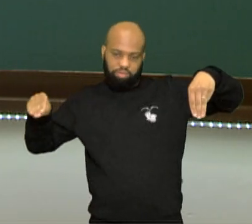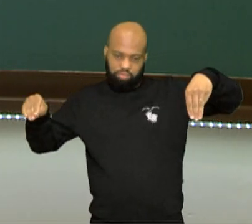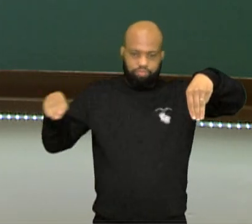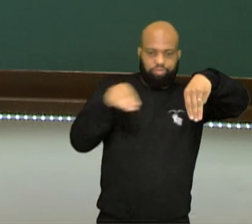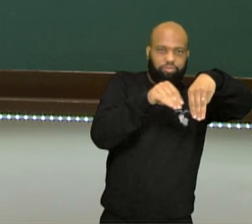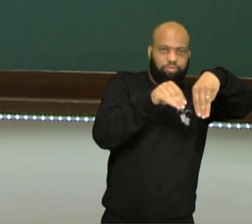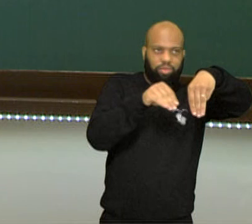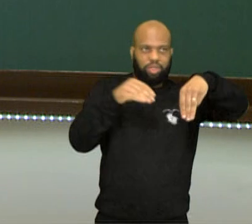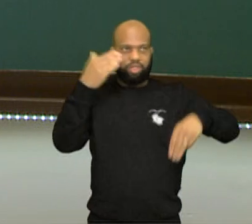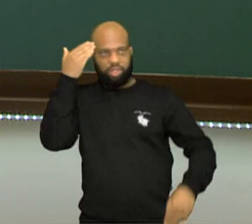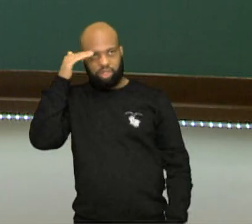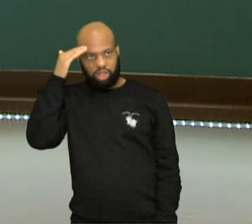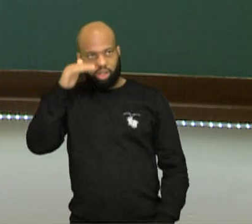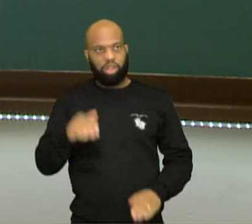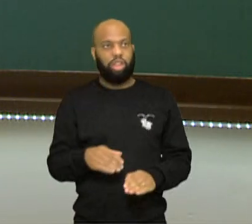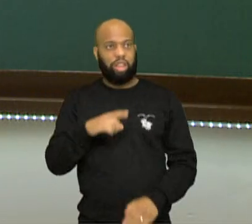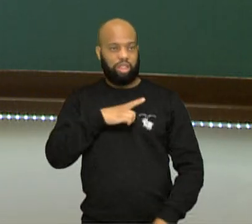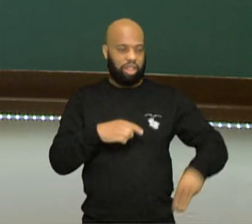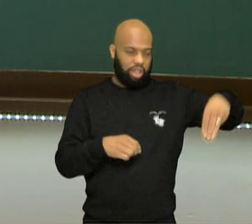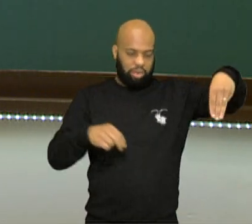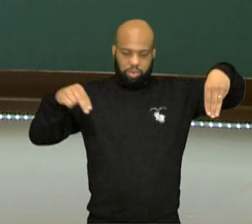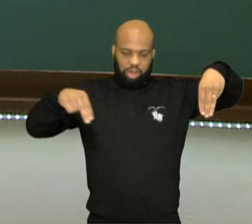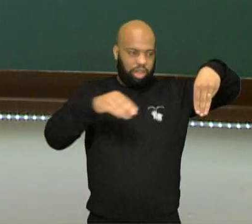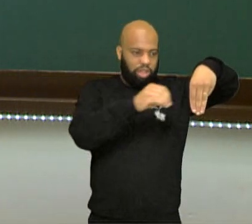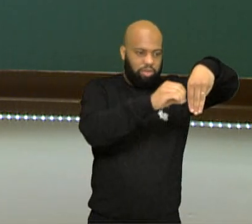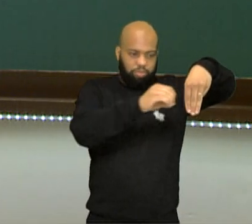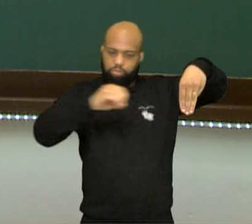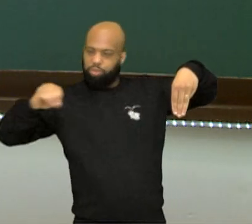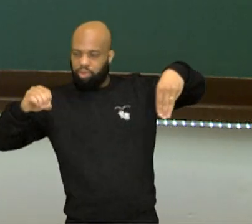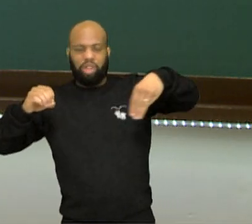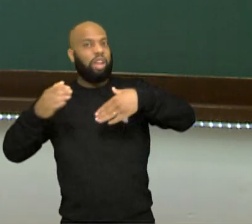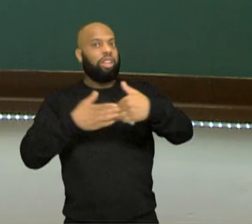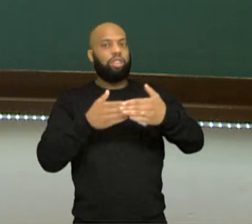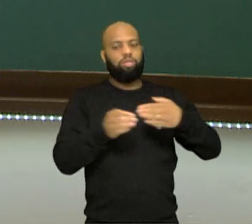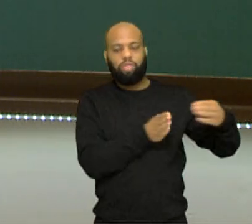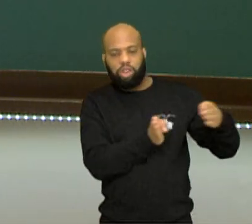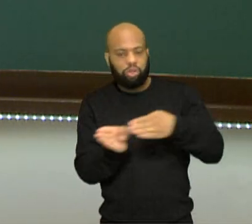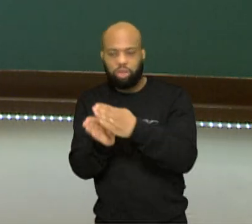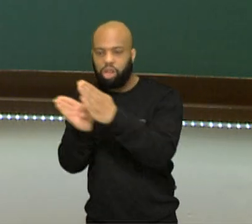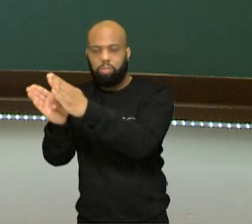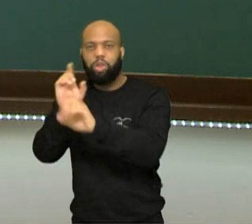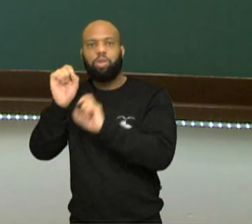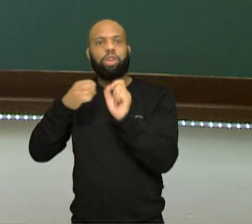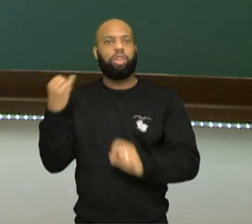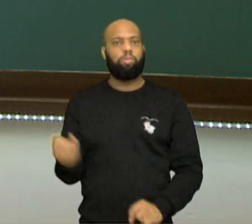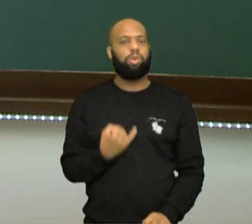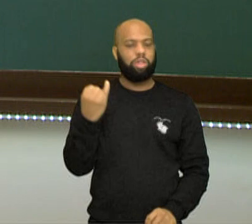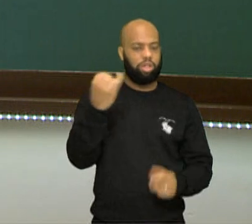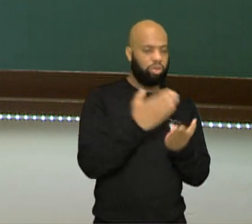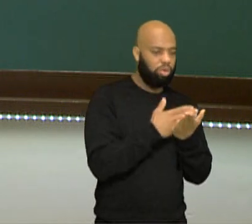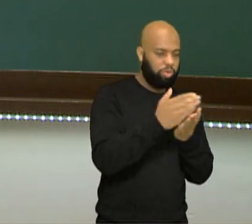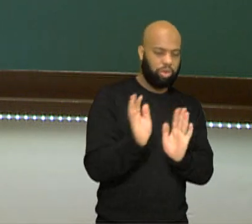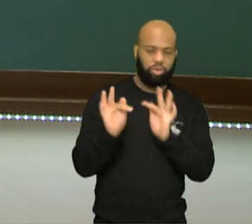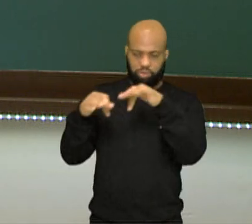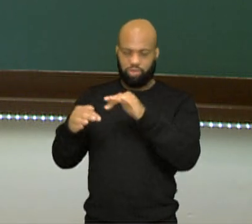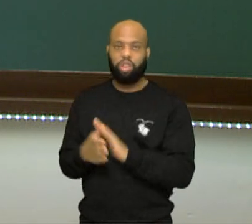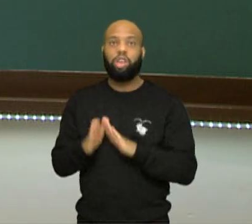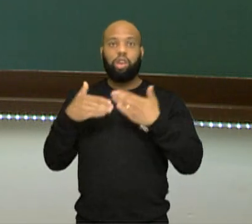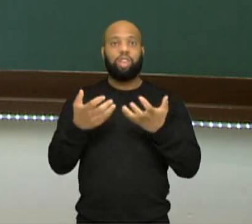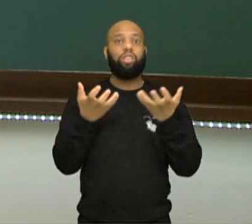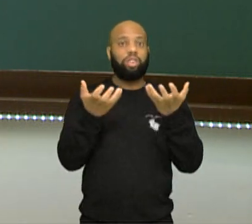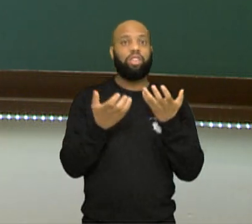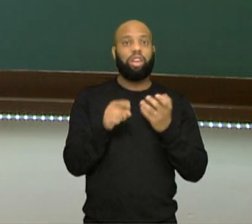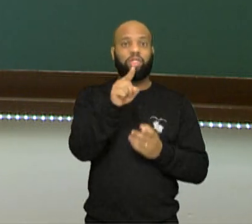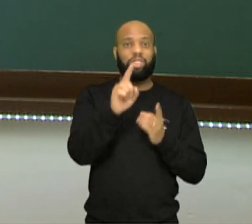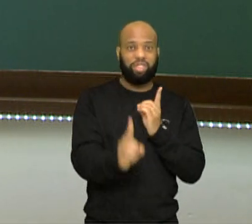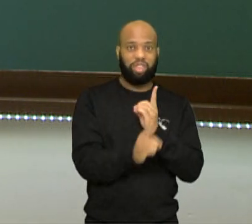N, ok? Lembre-se que não importa a trajetória, né? Importa o ponto de saída e o ponto de chegada. O modo do trabalho realizado para